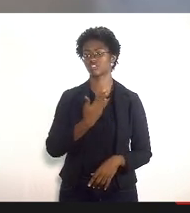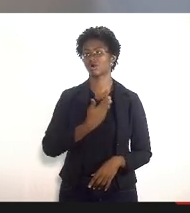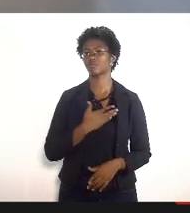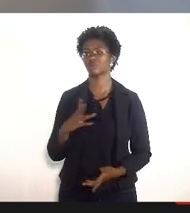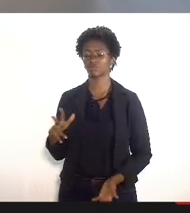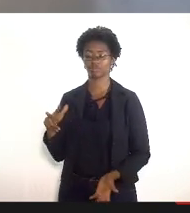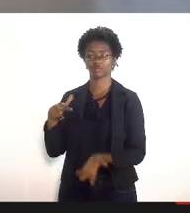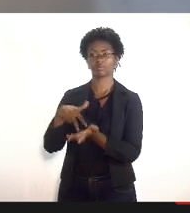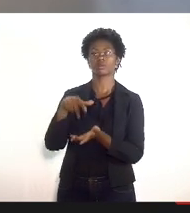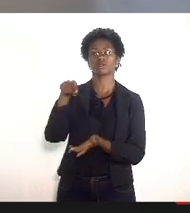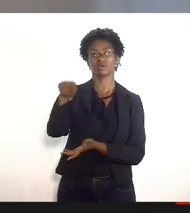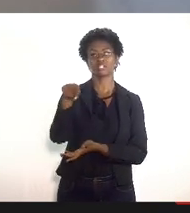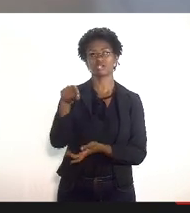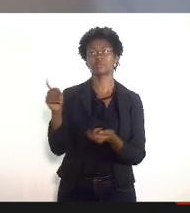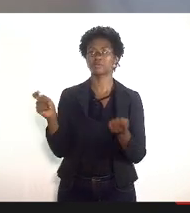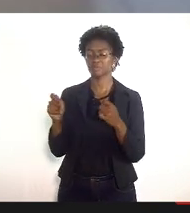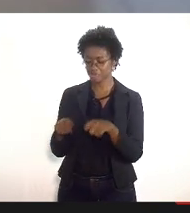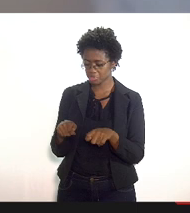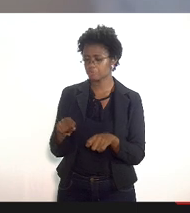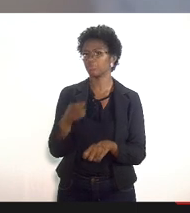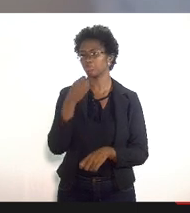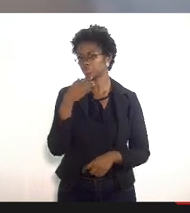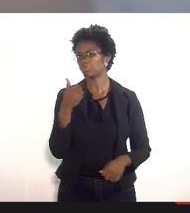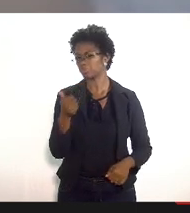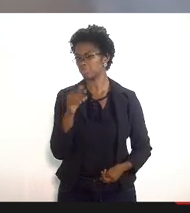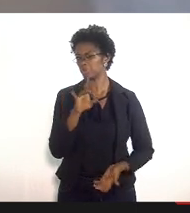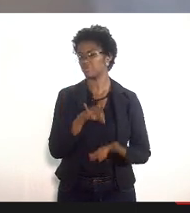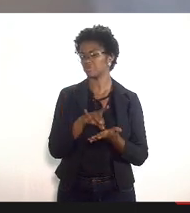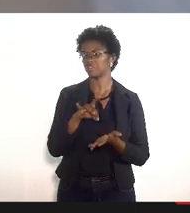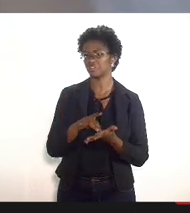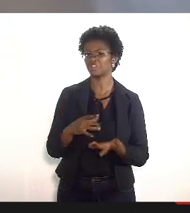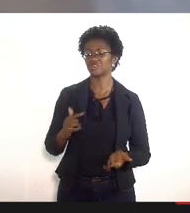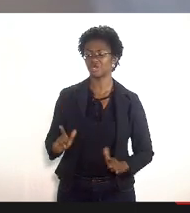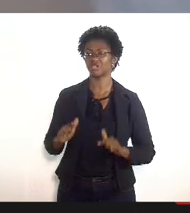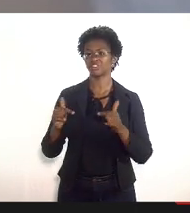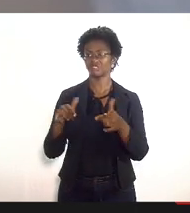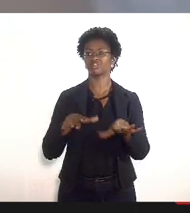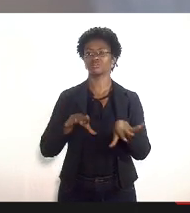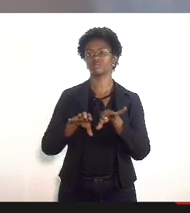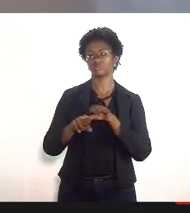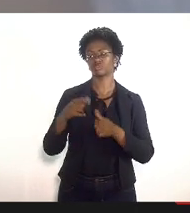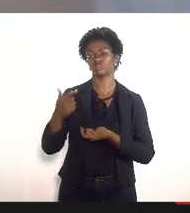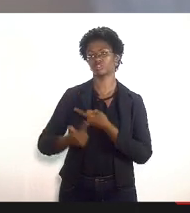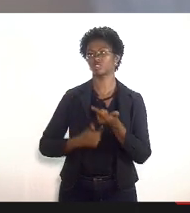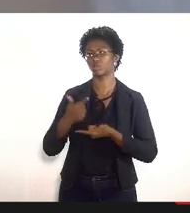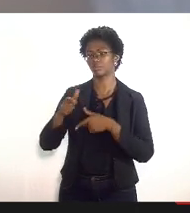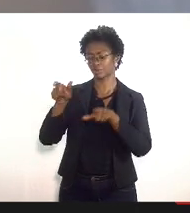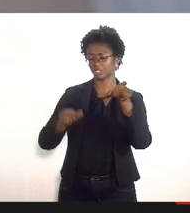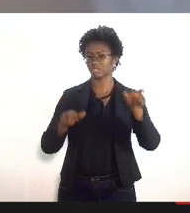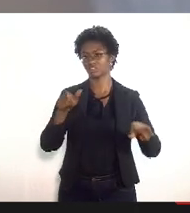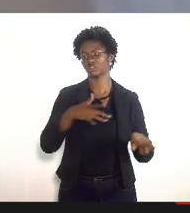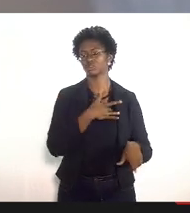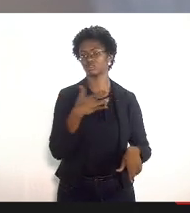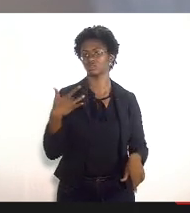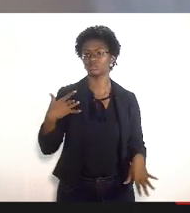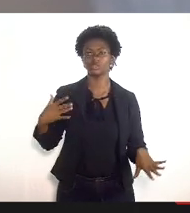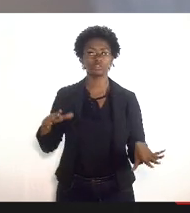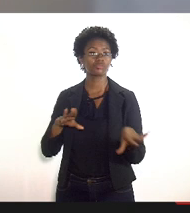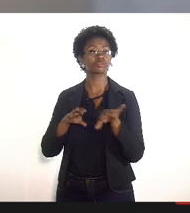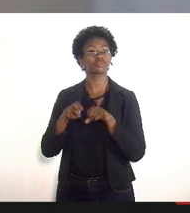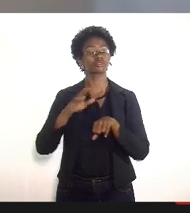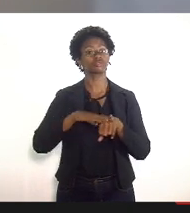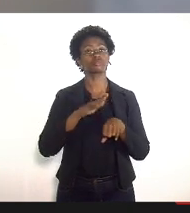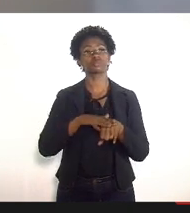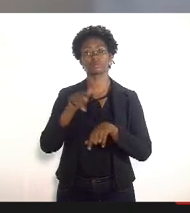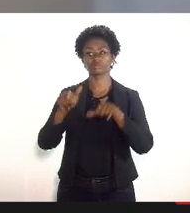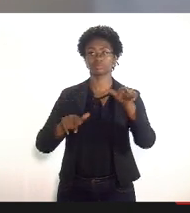lá que eram bastante competentes para atuar nessa formação de trabalhadores de saúde, na formação dos próprios trabalhadores de